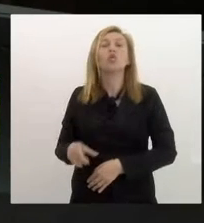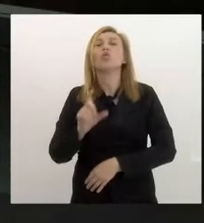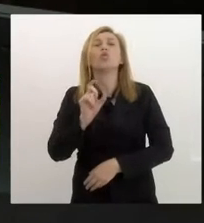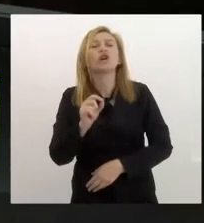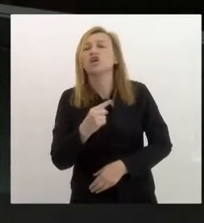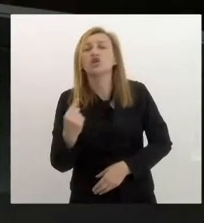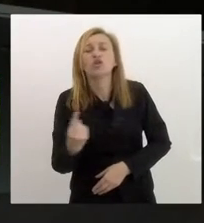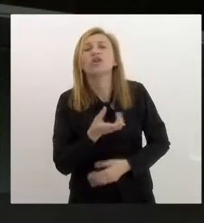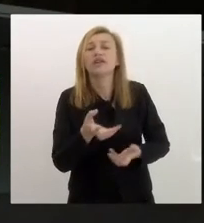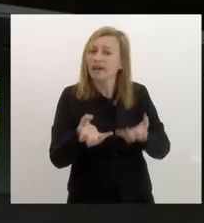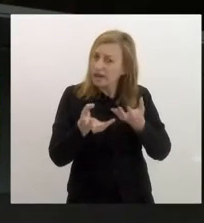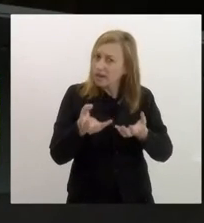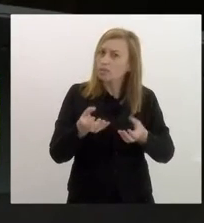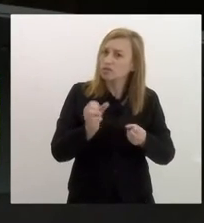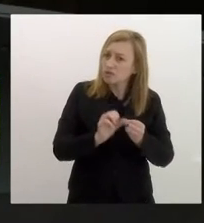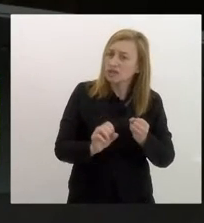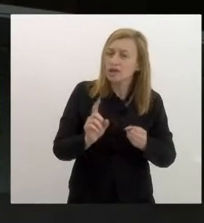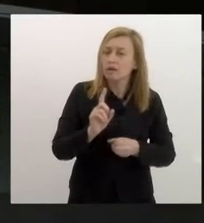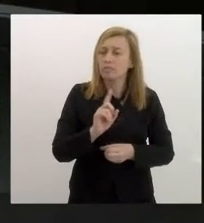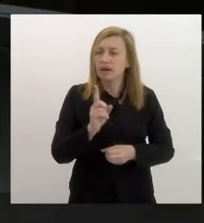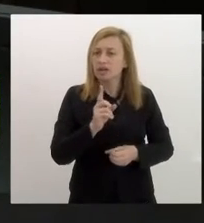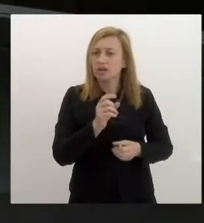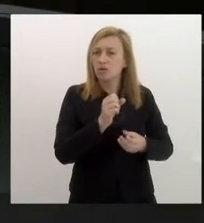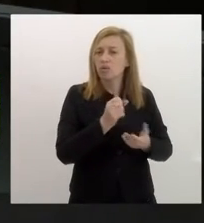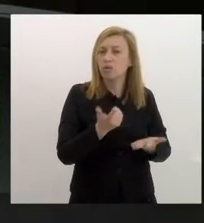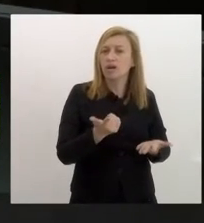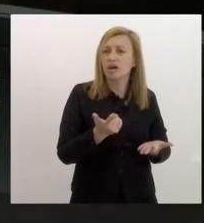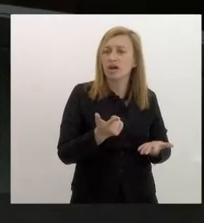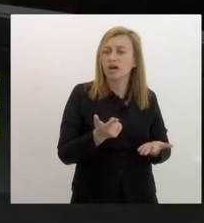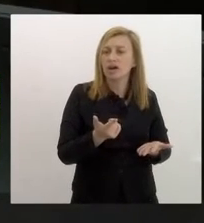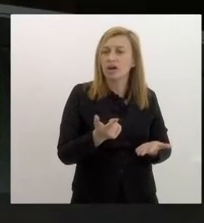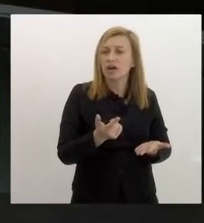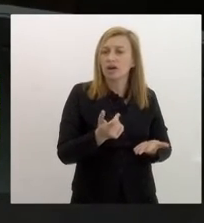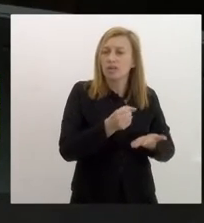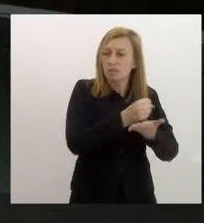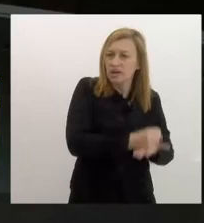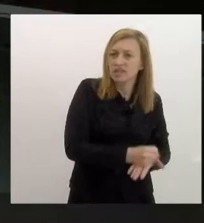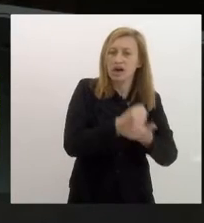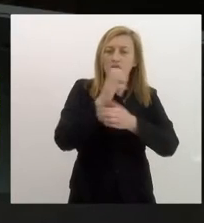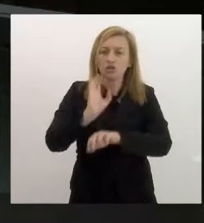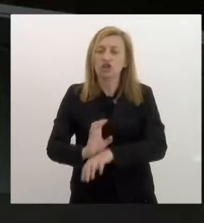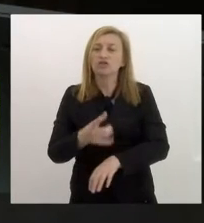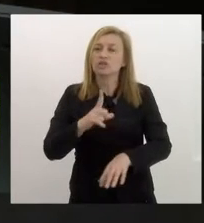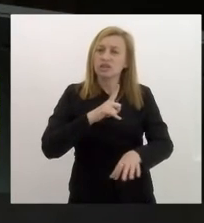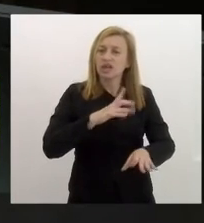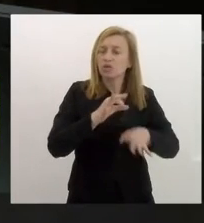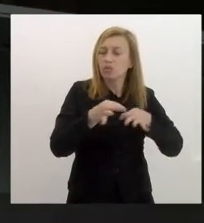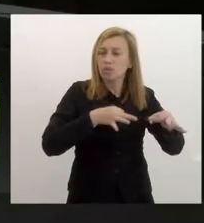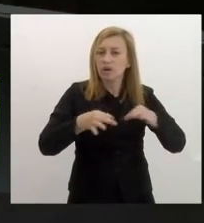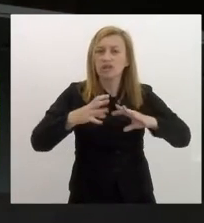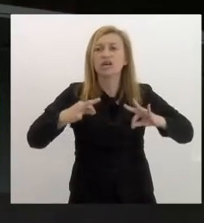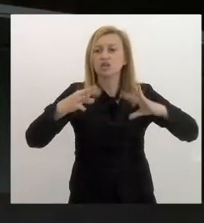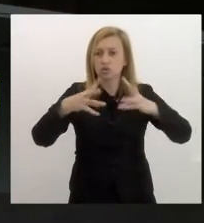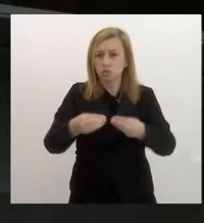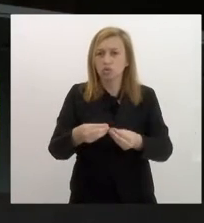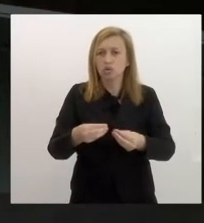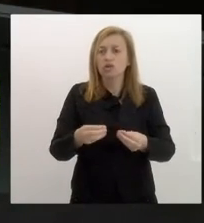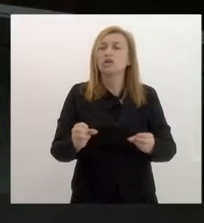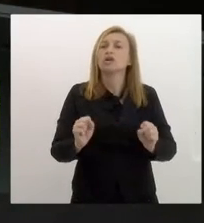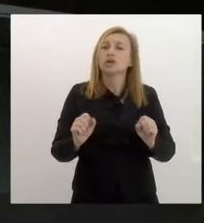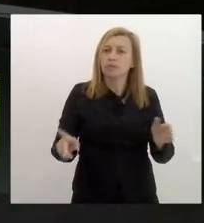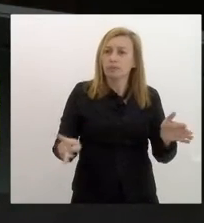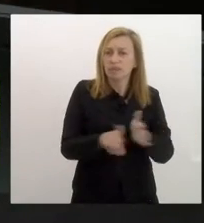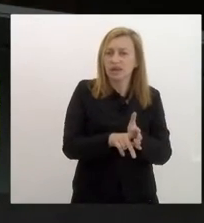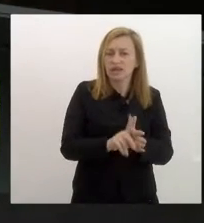fazer né para não sobrecarregar o Estado tem um plano atrelada tudo isso e fará